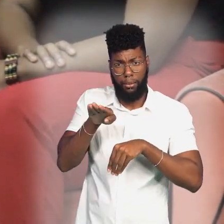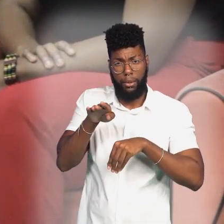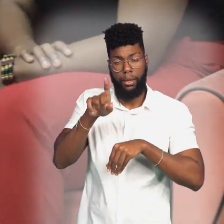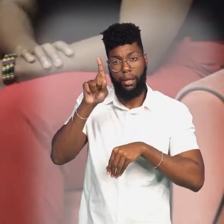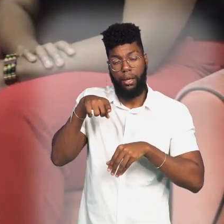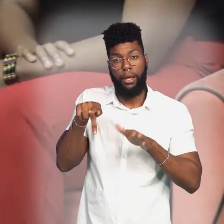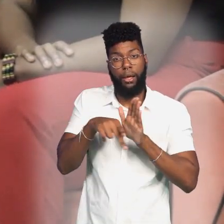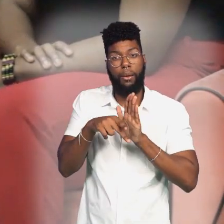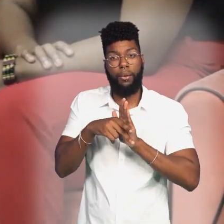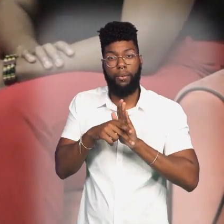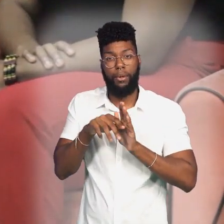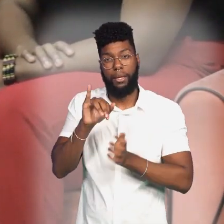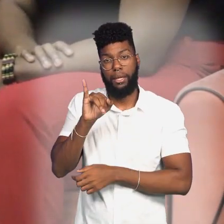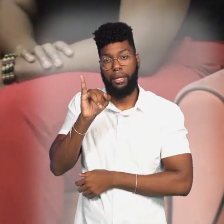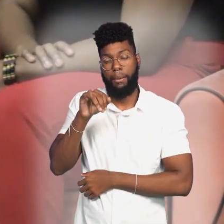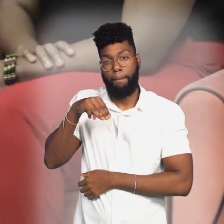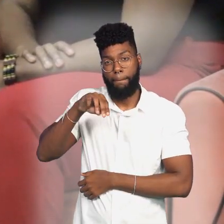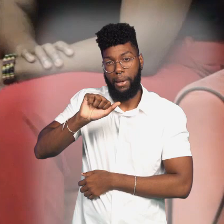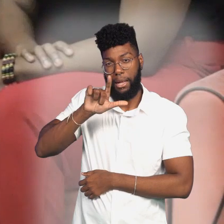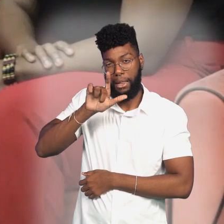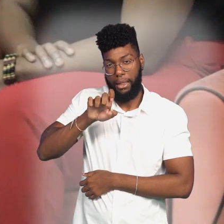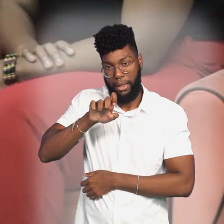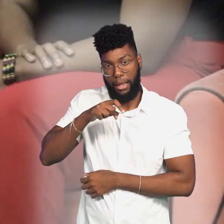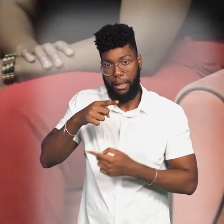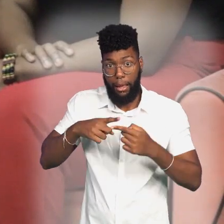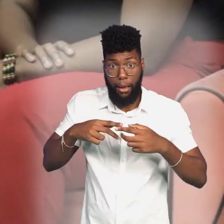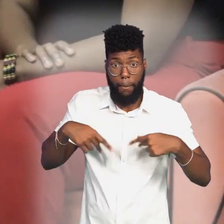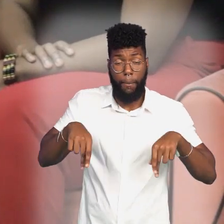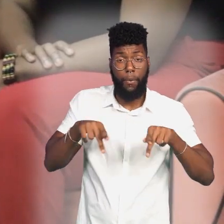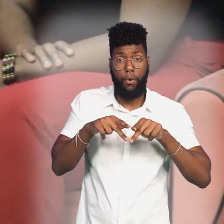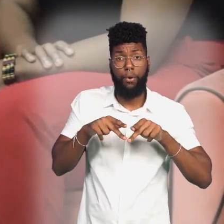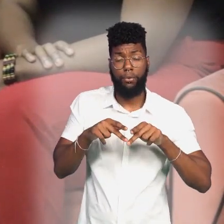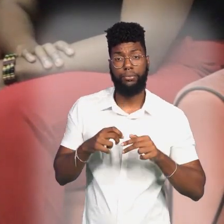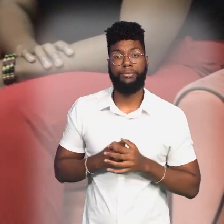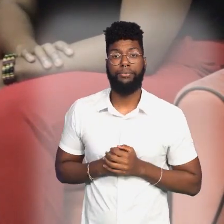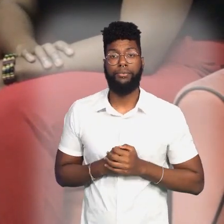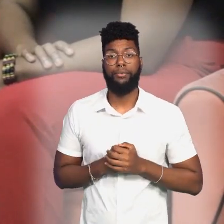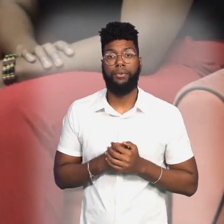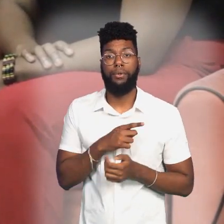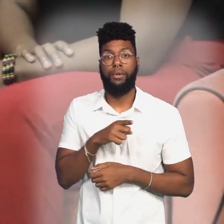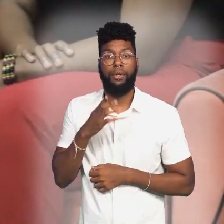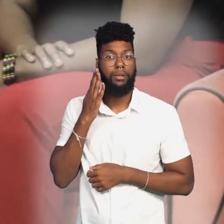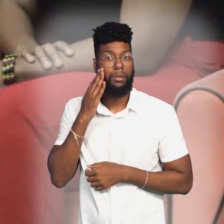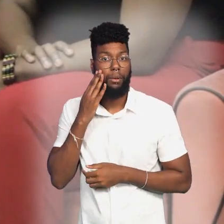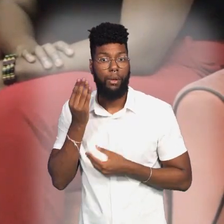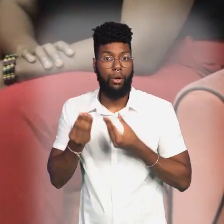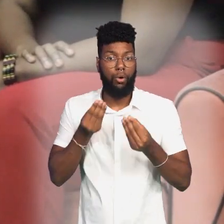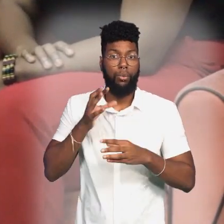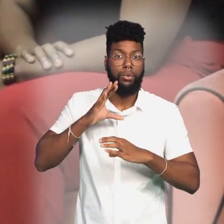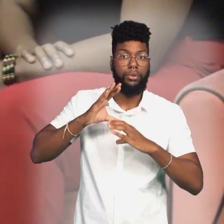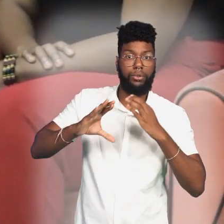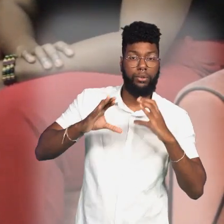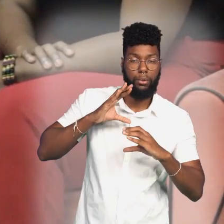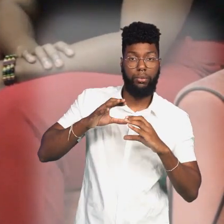dos Malé, que o povo Malé, o povo Hausa, o povo muçulmano. Então eles sabiam como se comunicar, os escravos. Foi a primeira